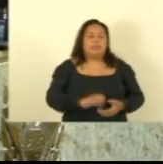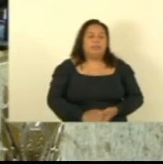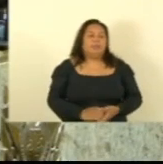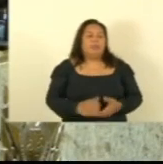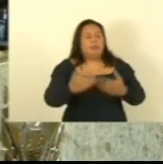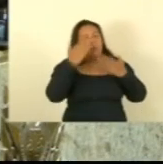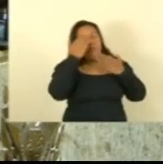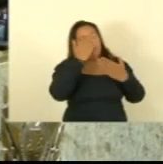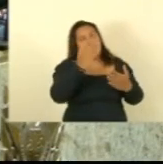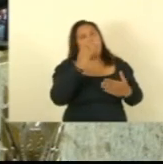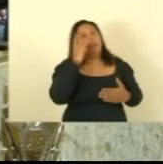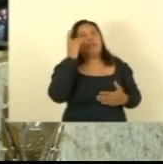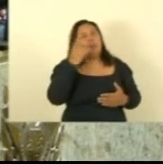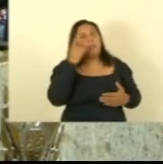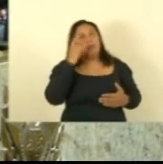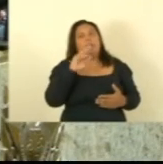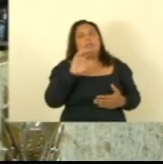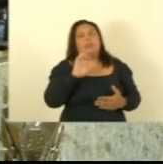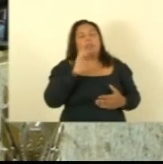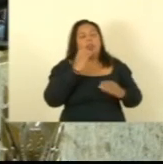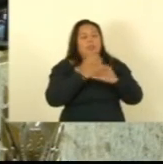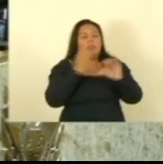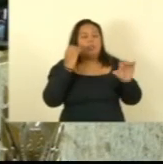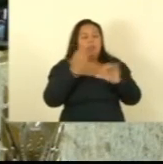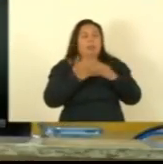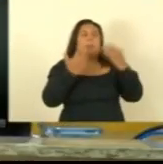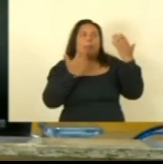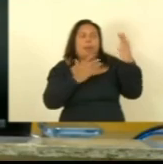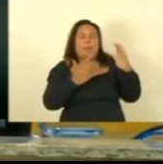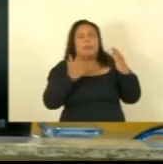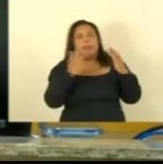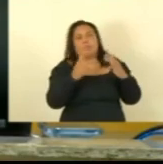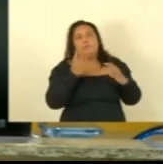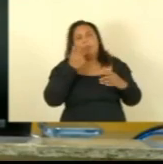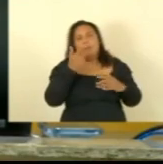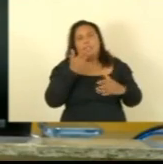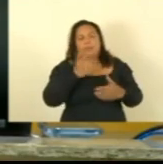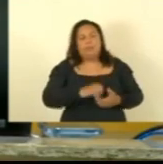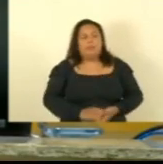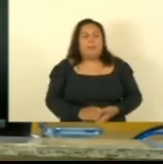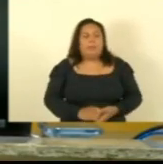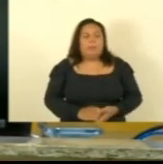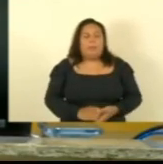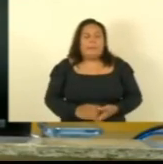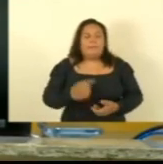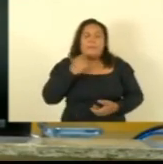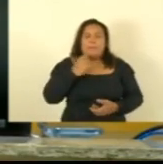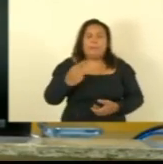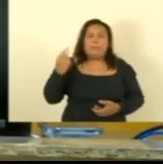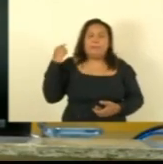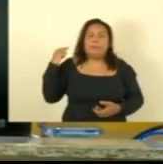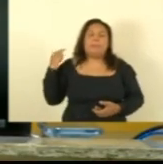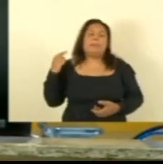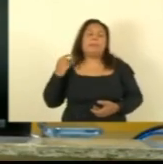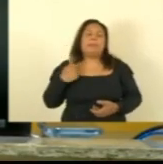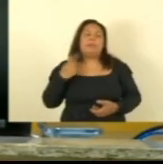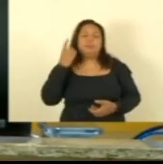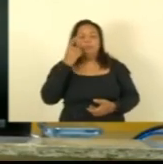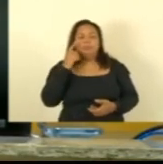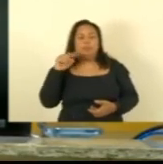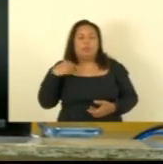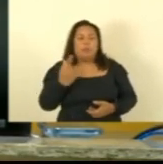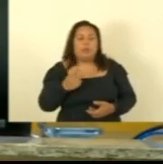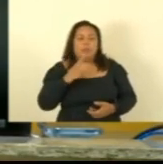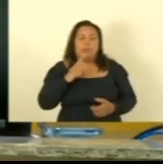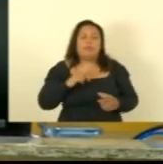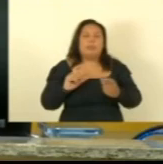deputado engenheiro José Esmeraldo. Parabéns aí pela sua fala. A semana passada, deputado, nós tivemos ali